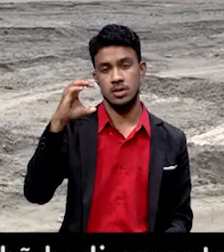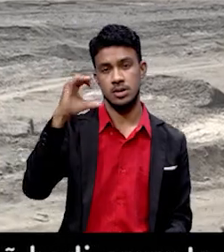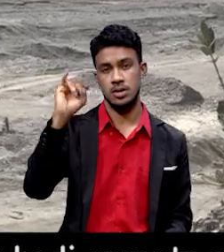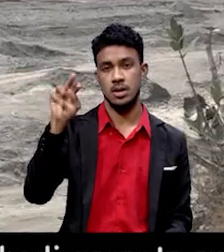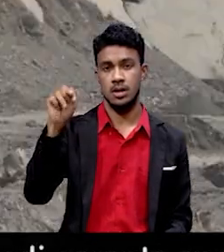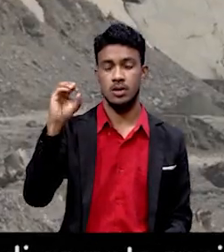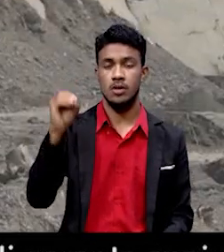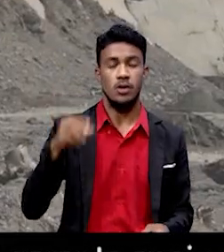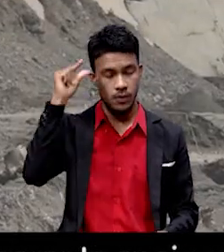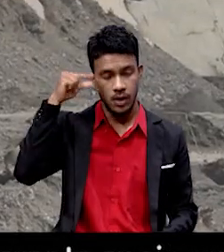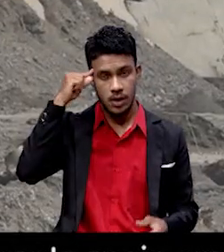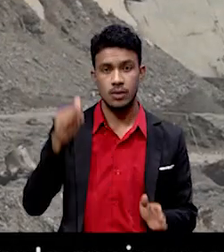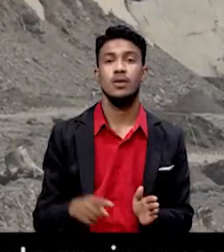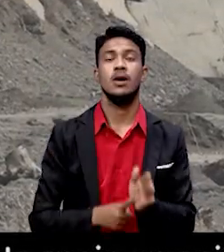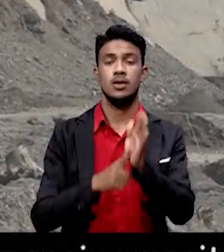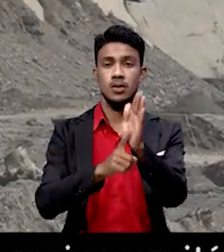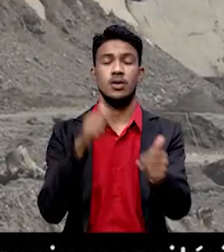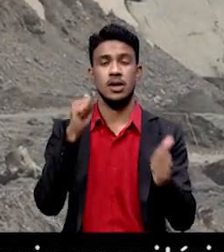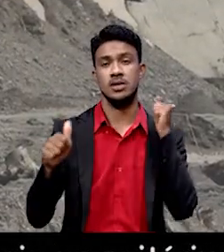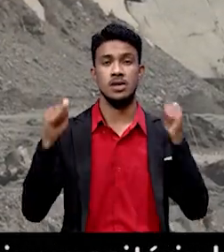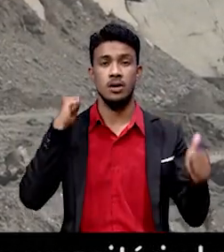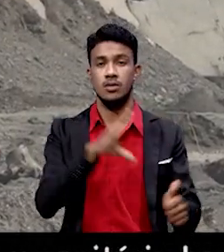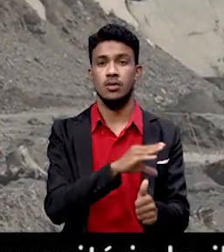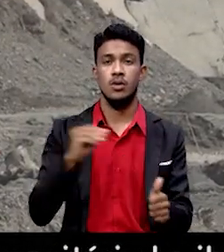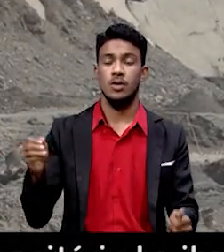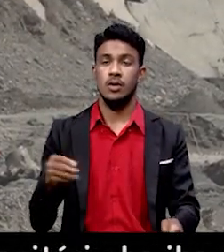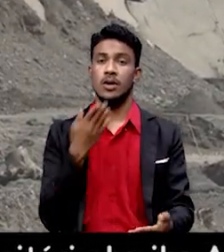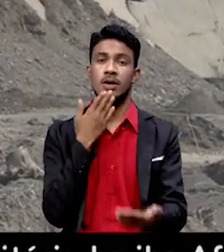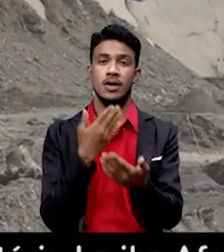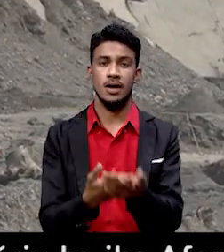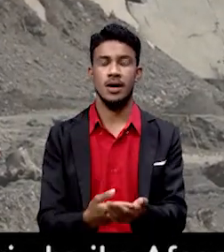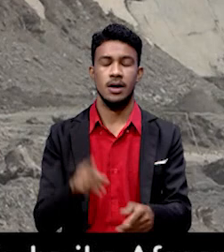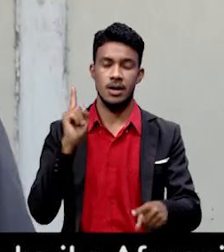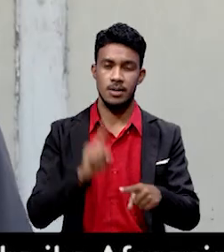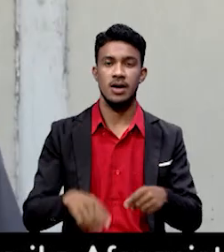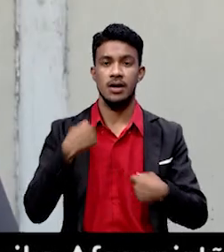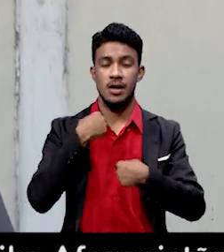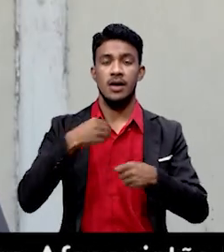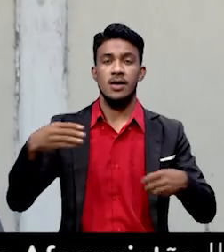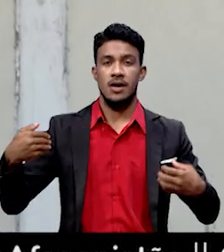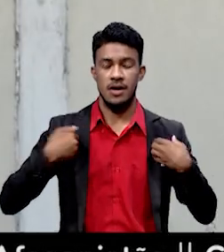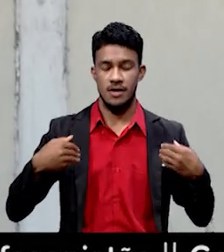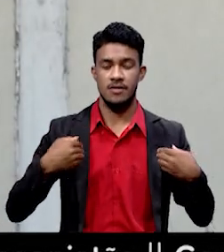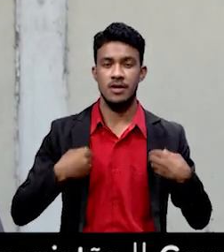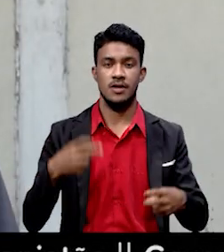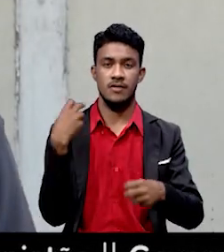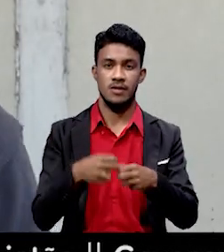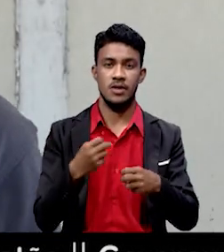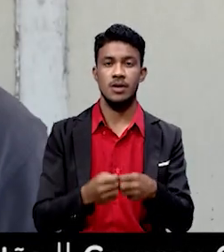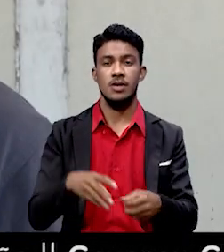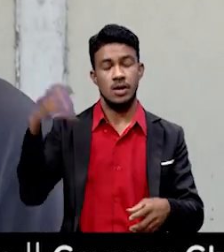qualidade nebediak, nune povo labele sai vítima tan banhira acontece udan. Deputado oposição ne hato o assunto